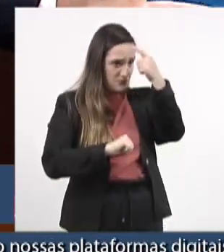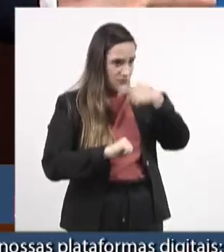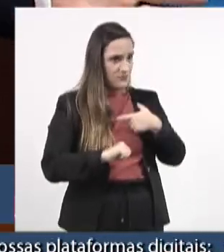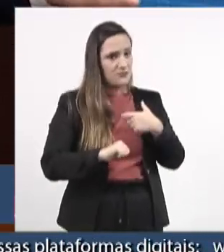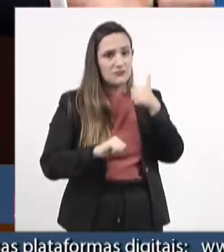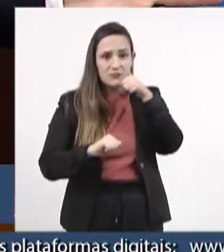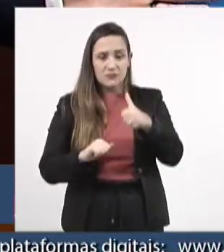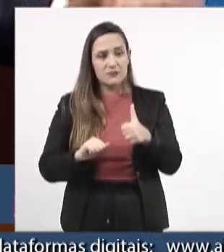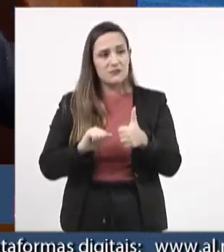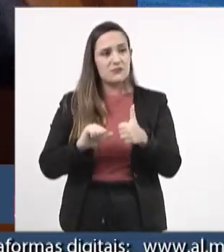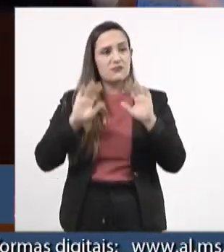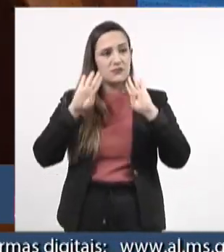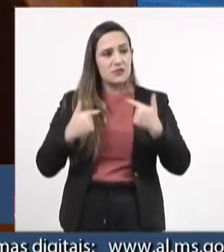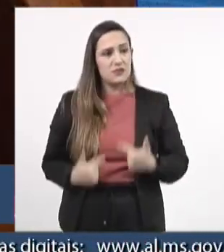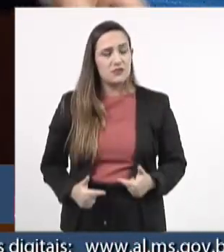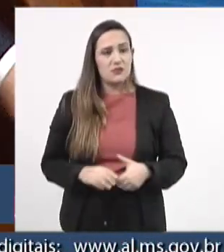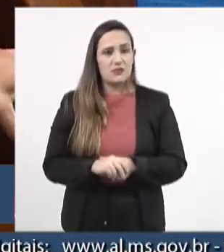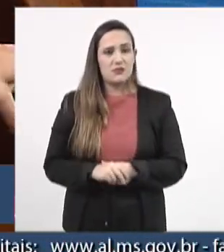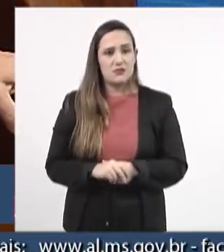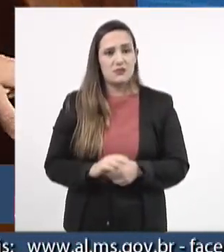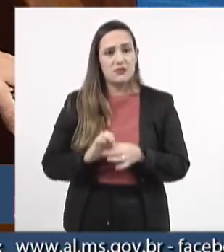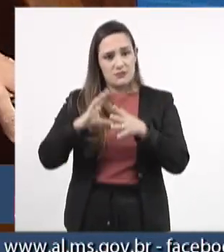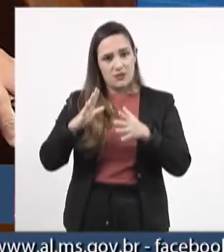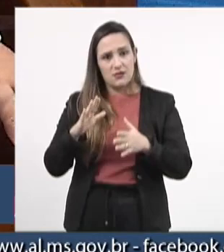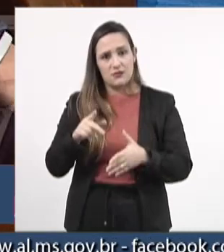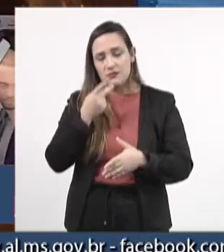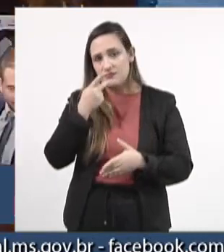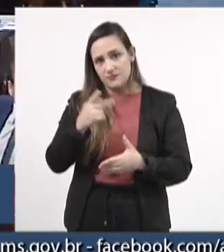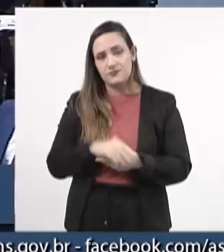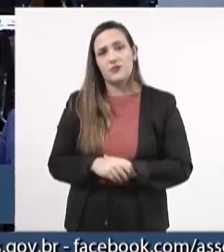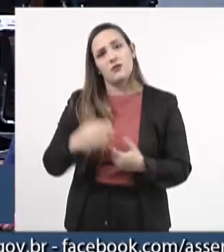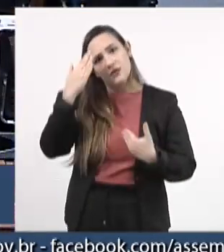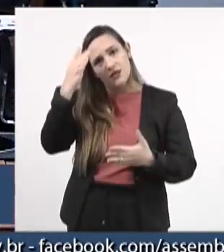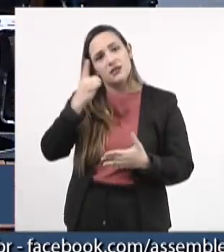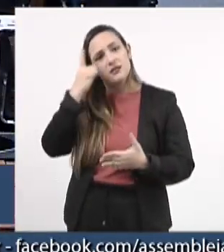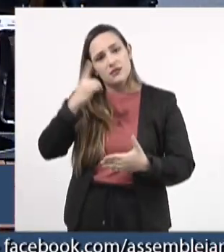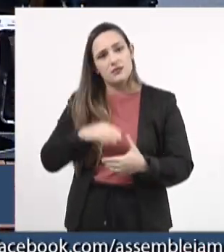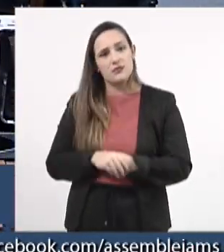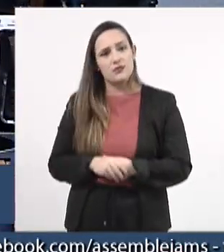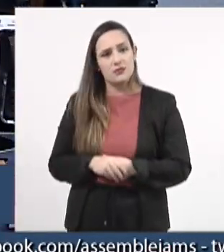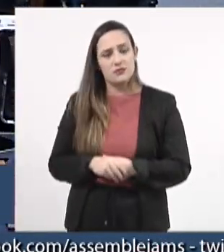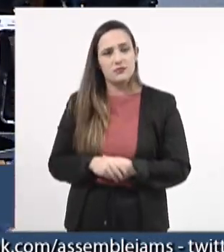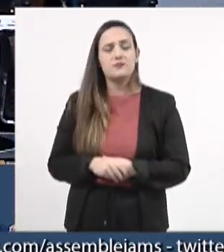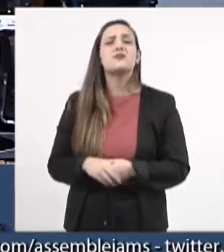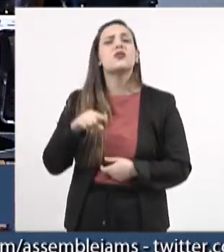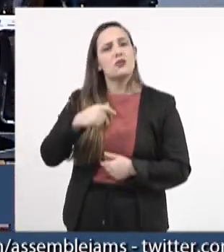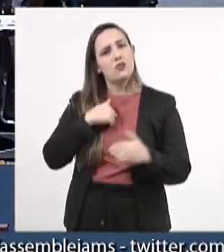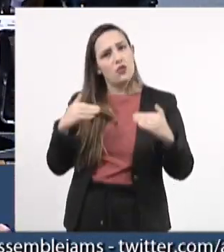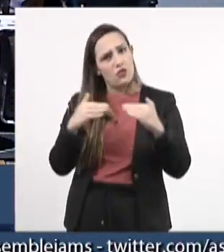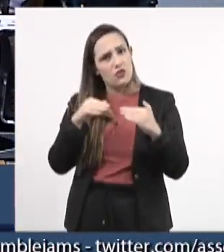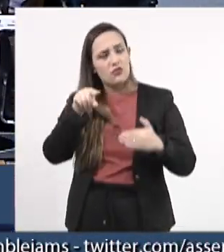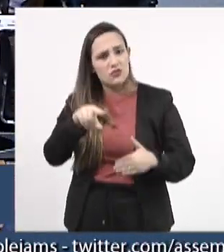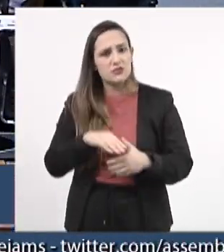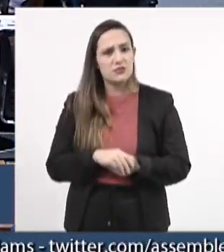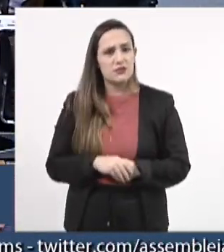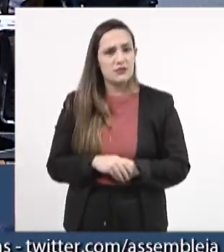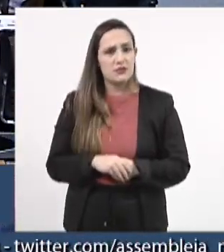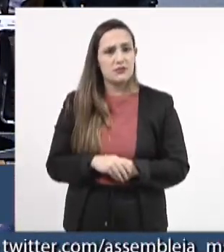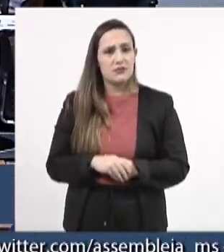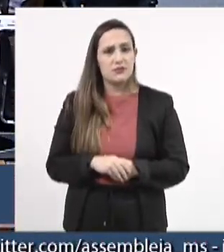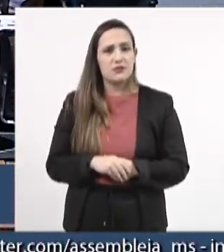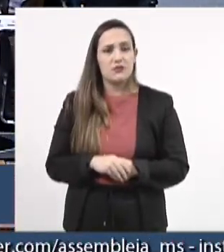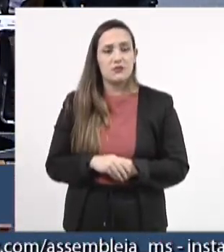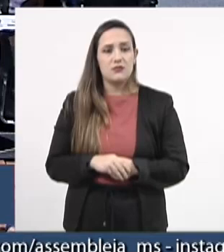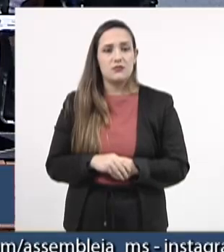que estudar, tem que ver. Concedo à parte. Obrigado, deputado. De fato, eu concordo com Vossa Excelência quando diz